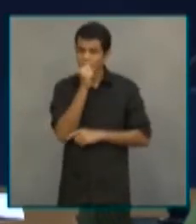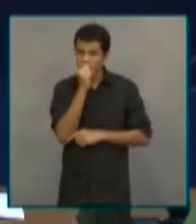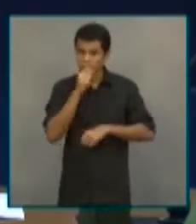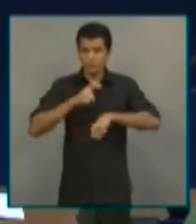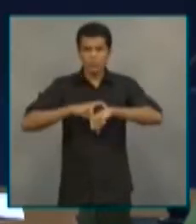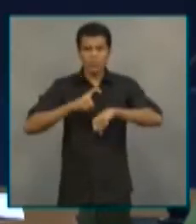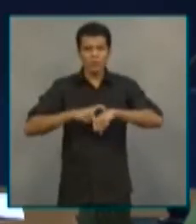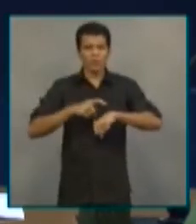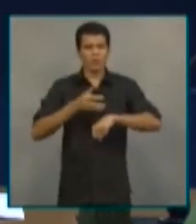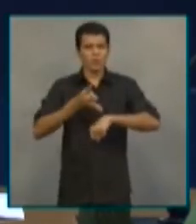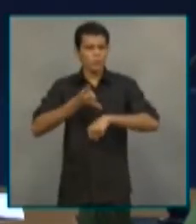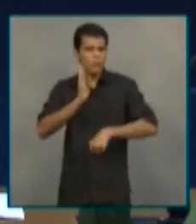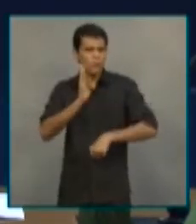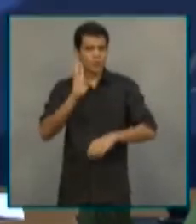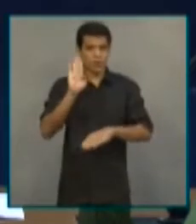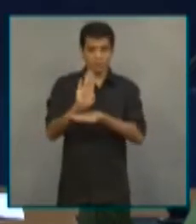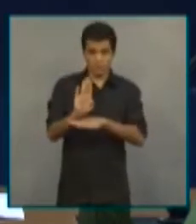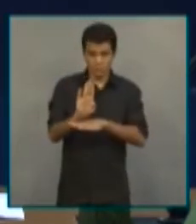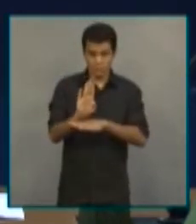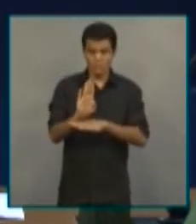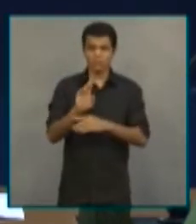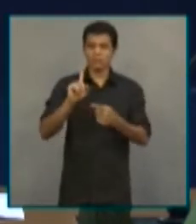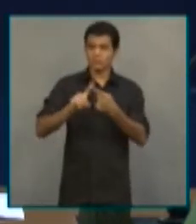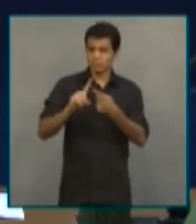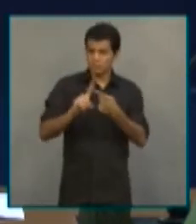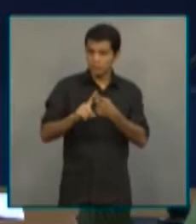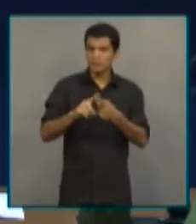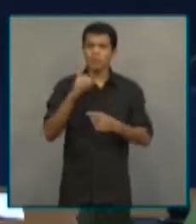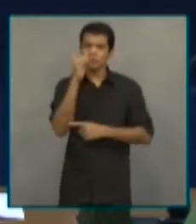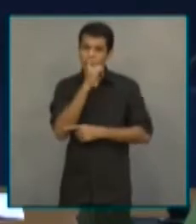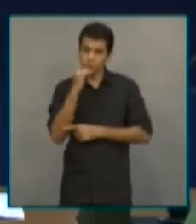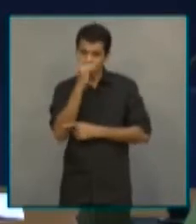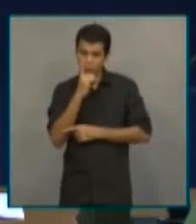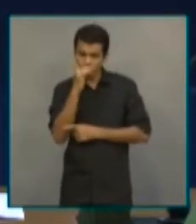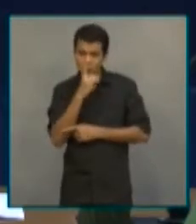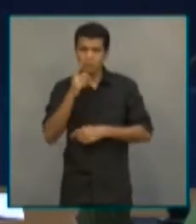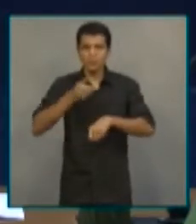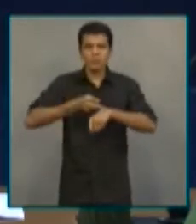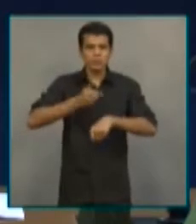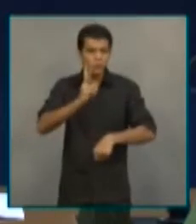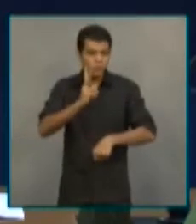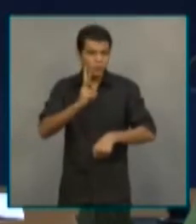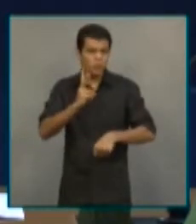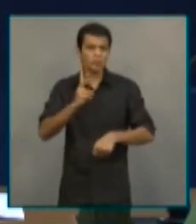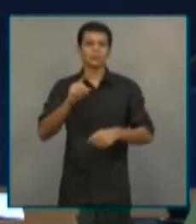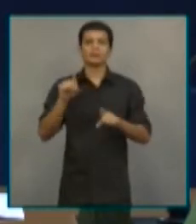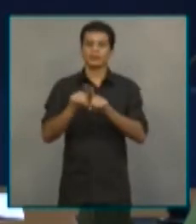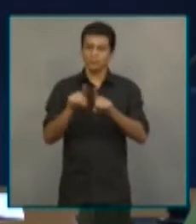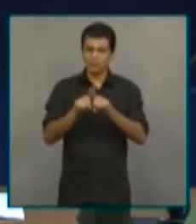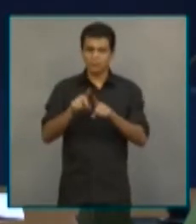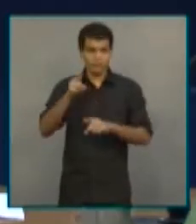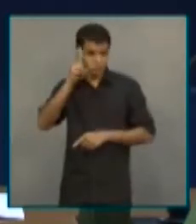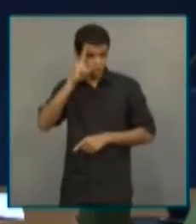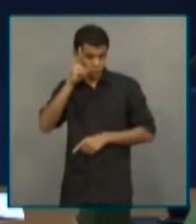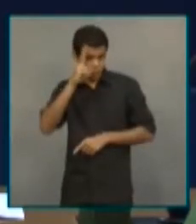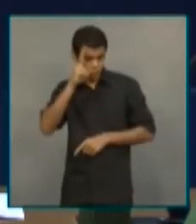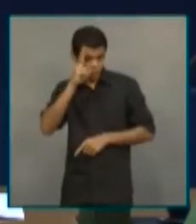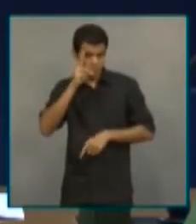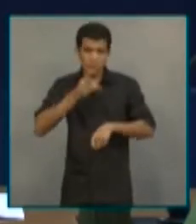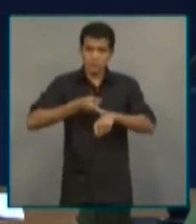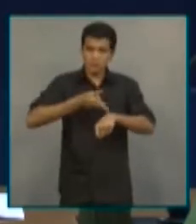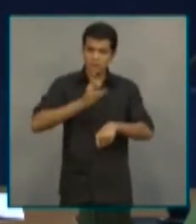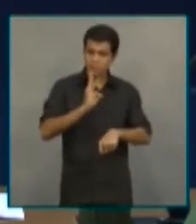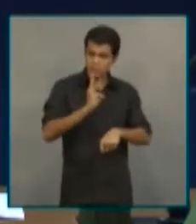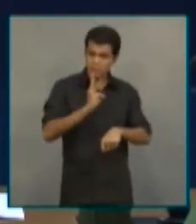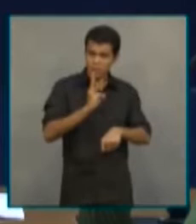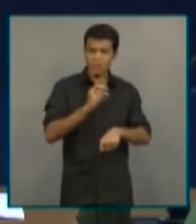amanhã, portanto, no domingo, às 14 horas, e na segunda-feira, às 15 horas, para que os interessados,